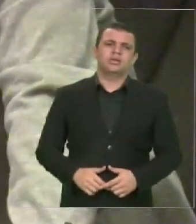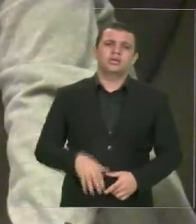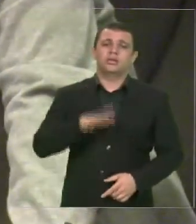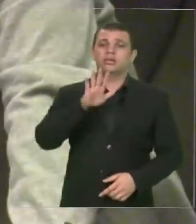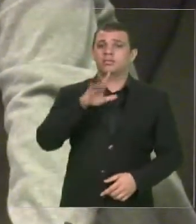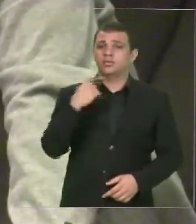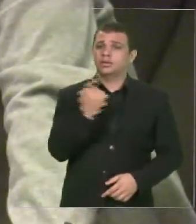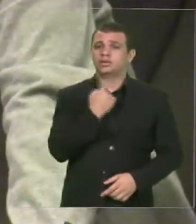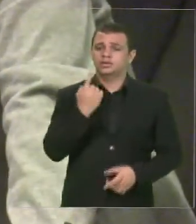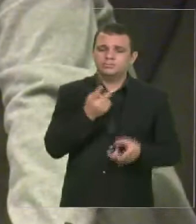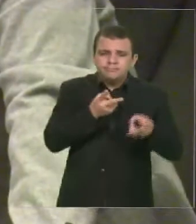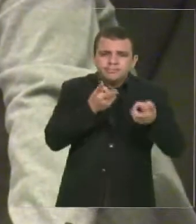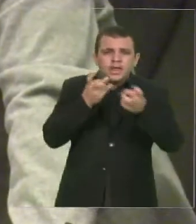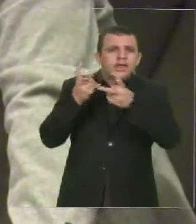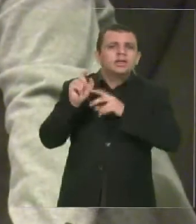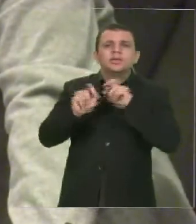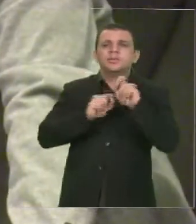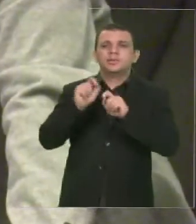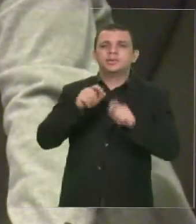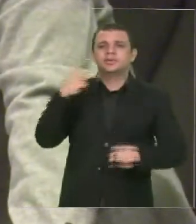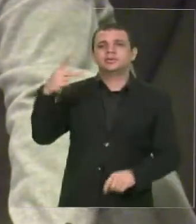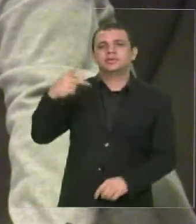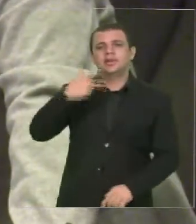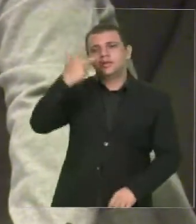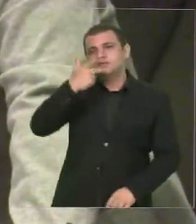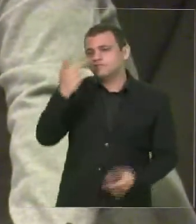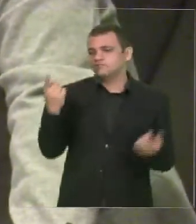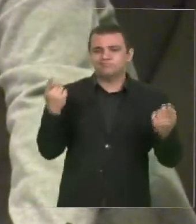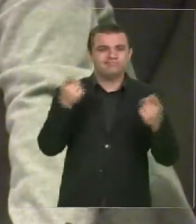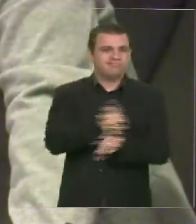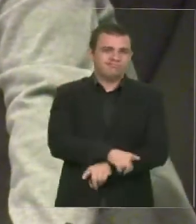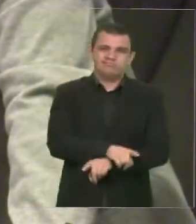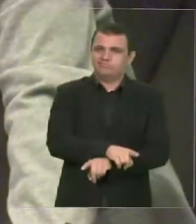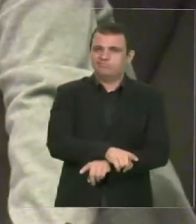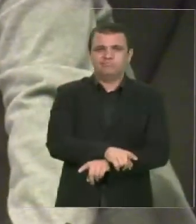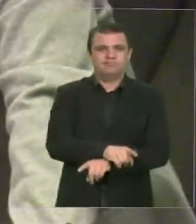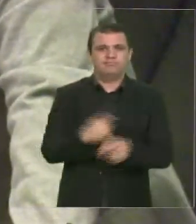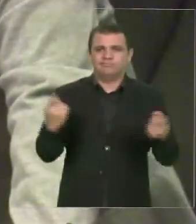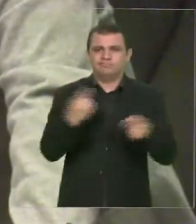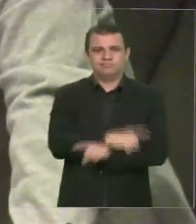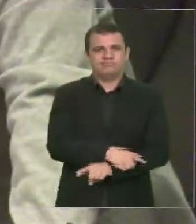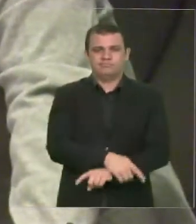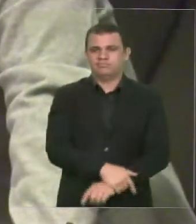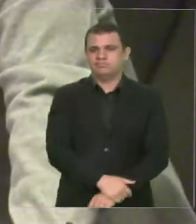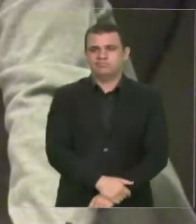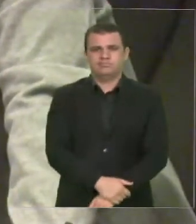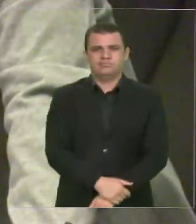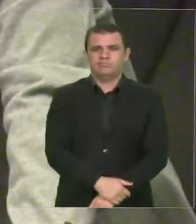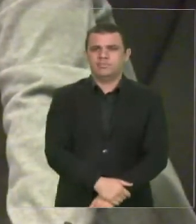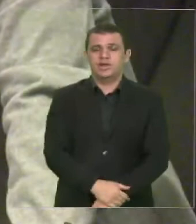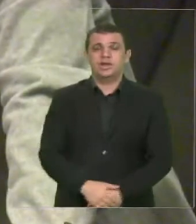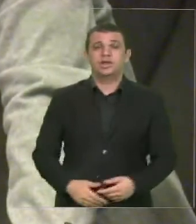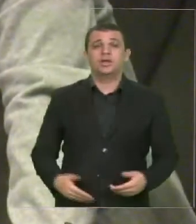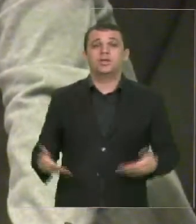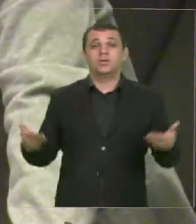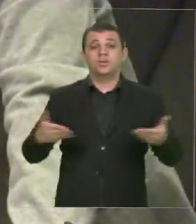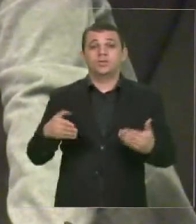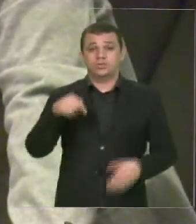vemos é contrário às palavras do governador. Contradizem as palavras do governador. Aqui nesta